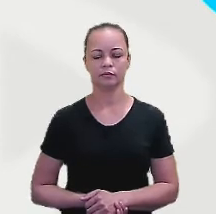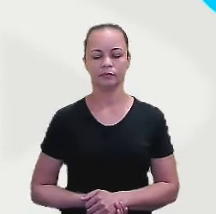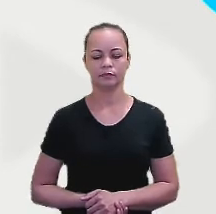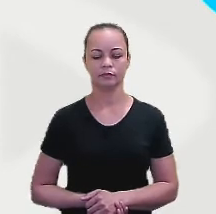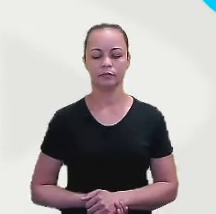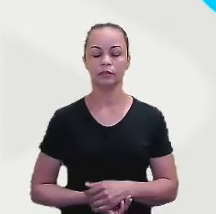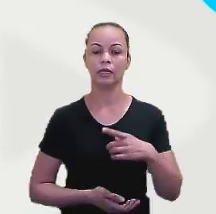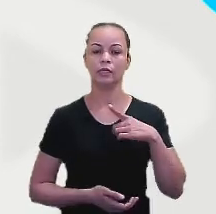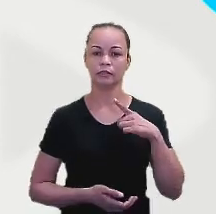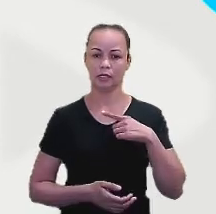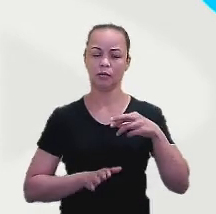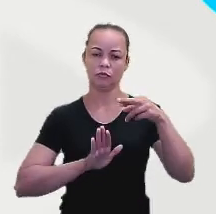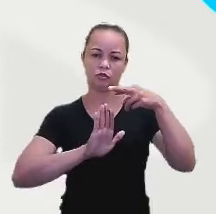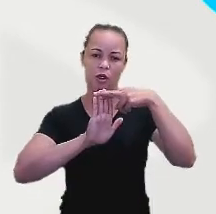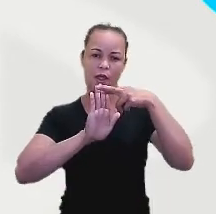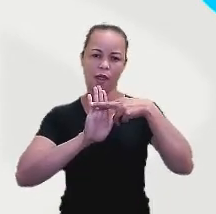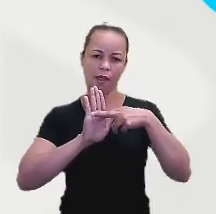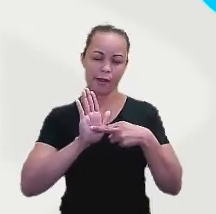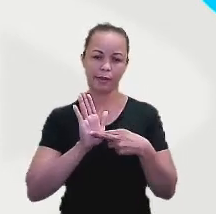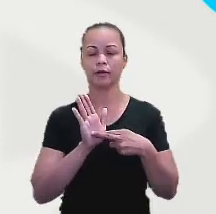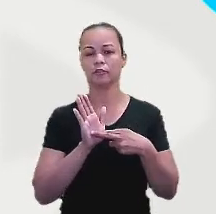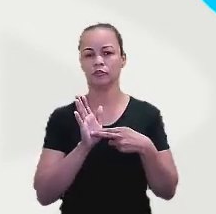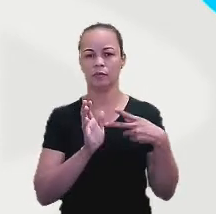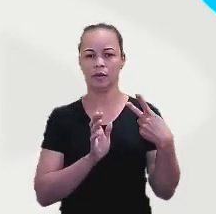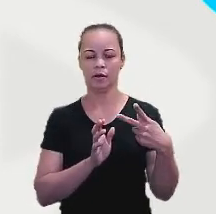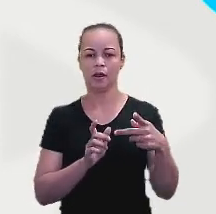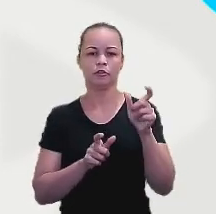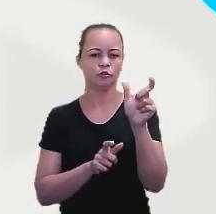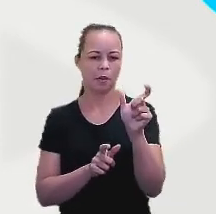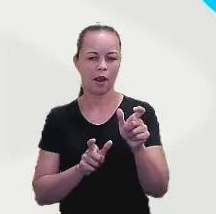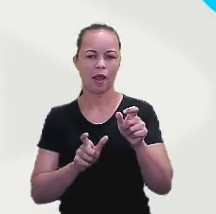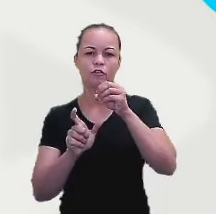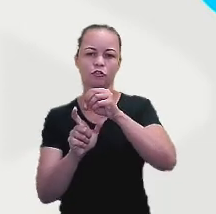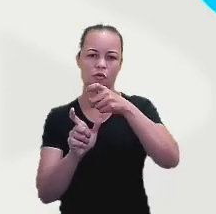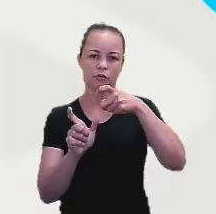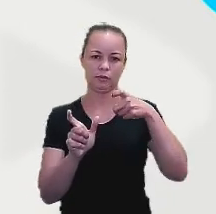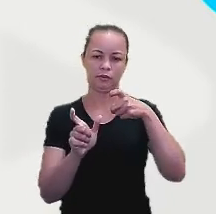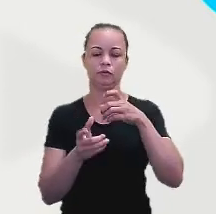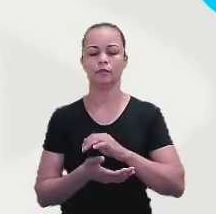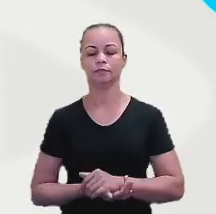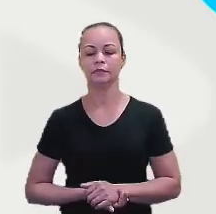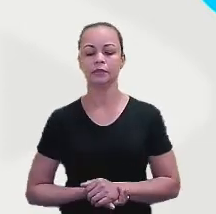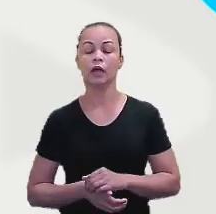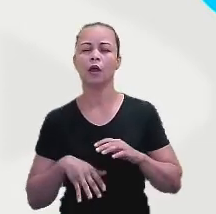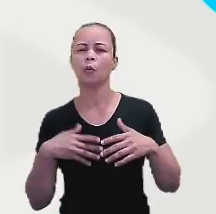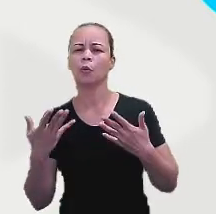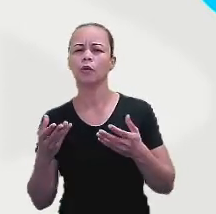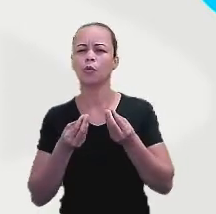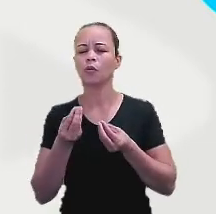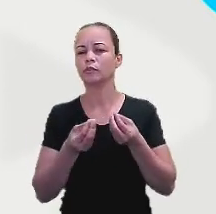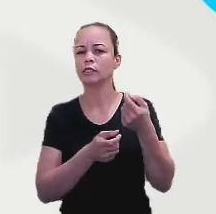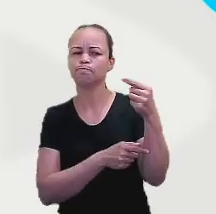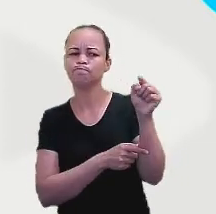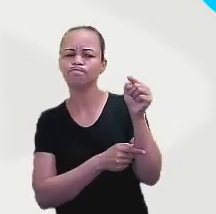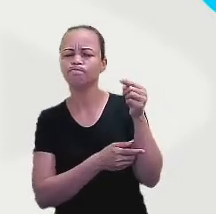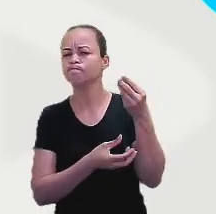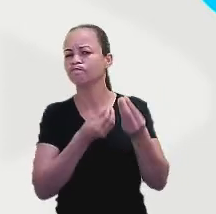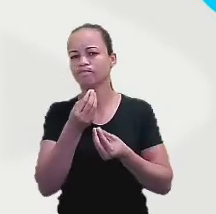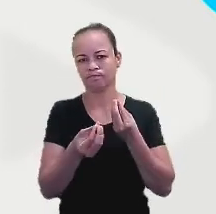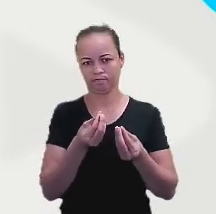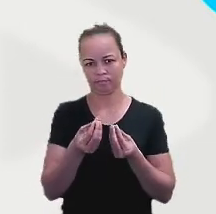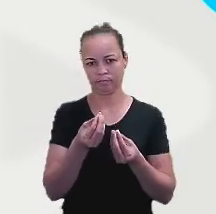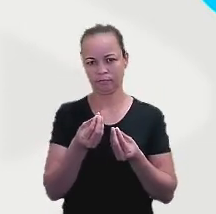temos algumas regras também para as palavras oxítonas. No caso, quando elas serão acentuadas, porque como a gente